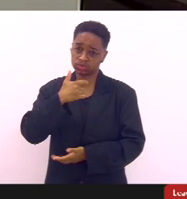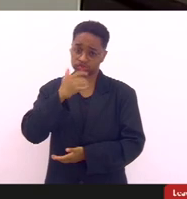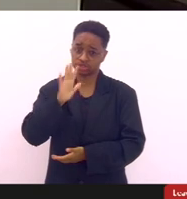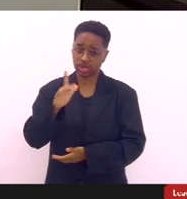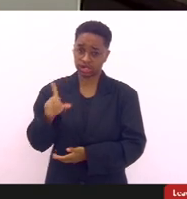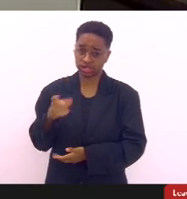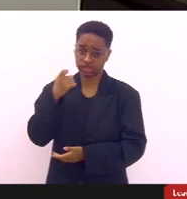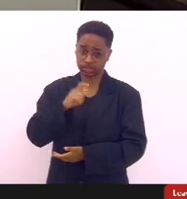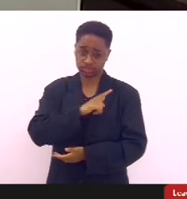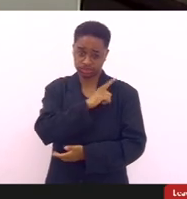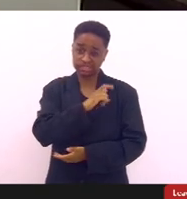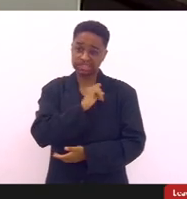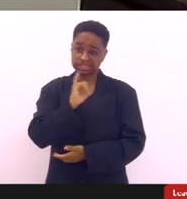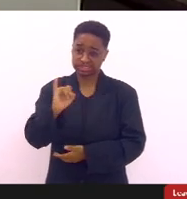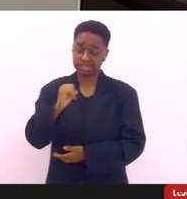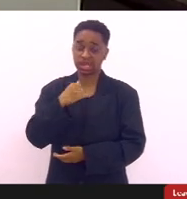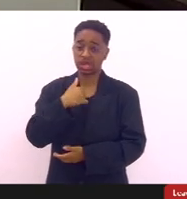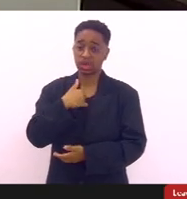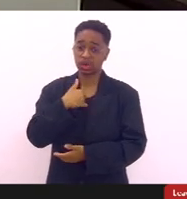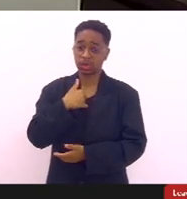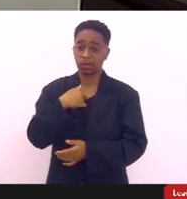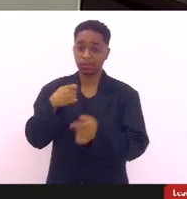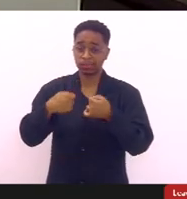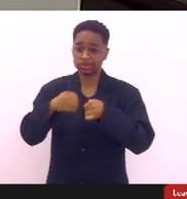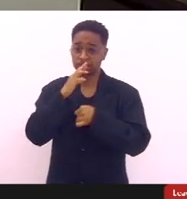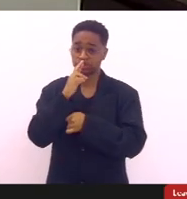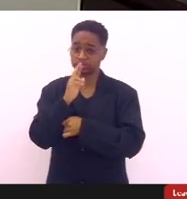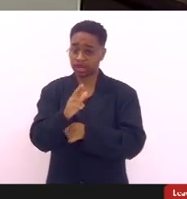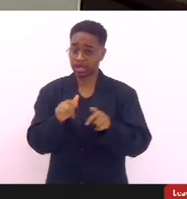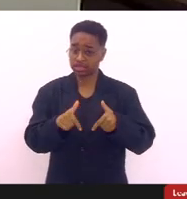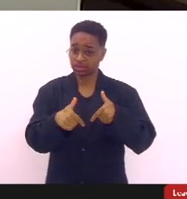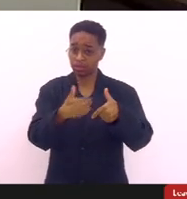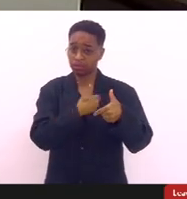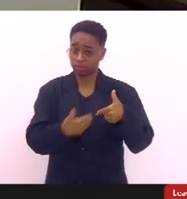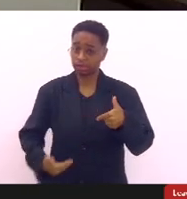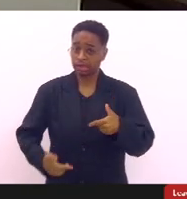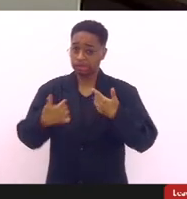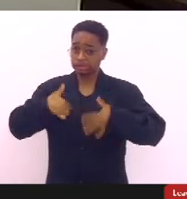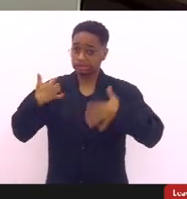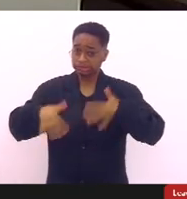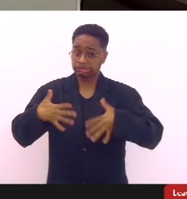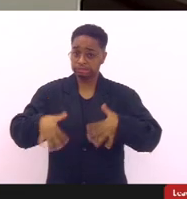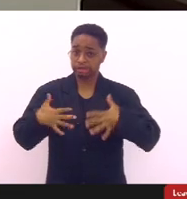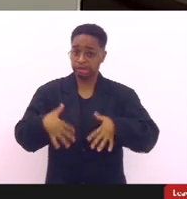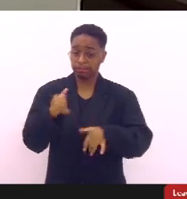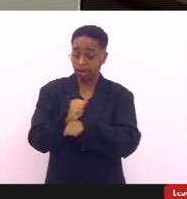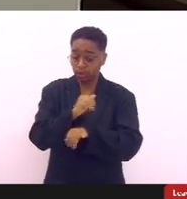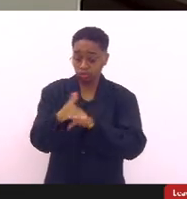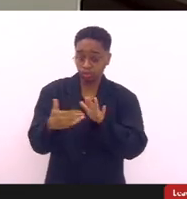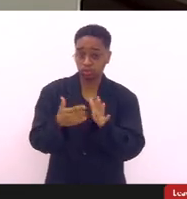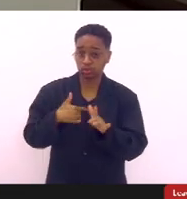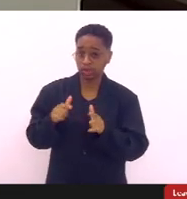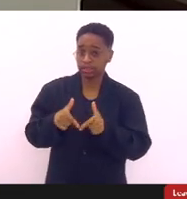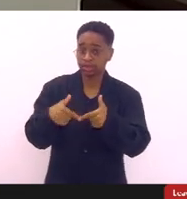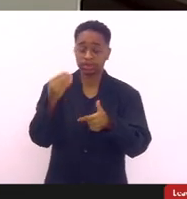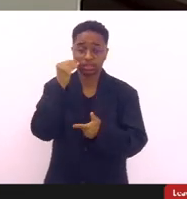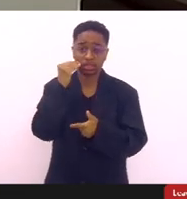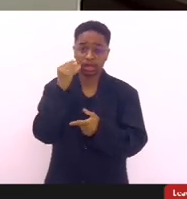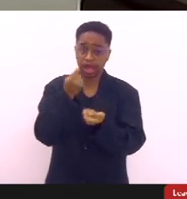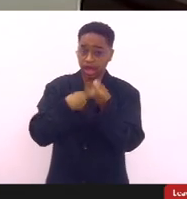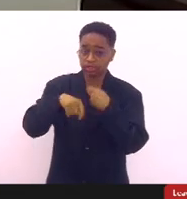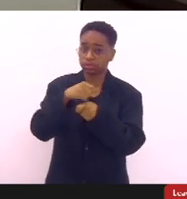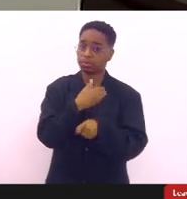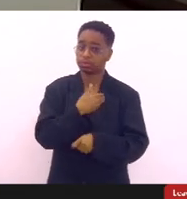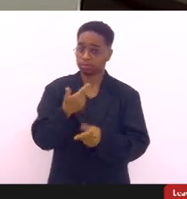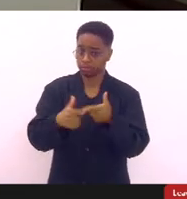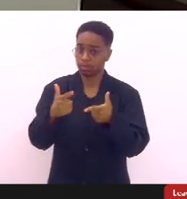ação civil pública, eu estaria apavorada, iria parar tudo que eu estava fazendo para tentar administrar esse problema.